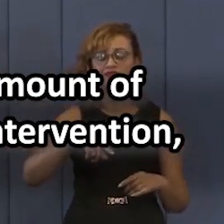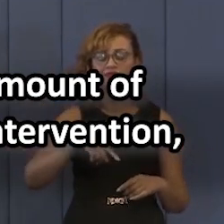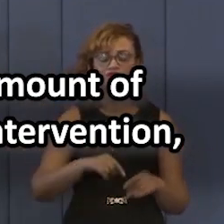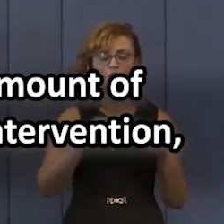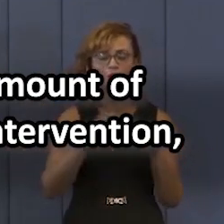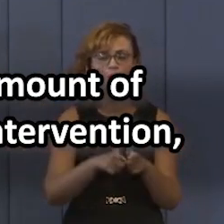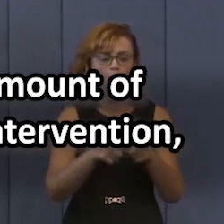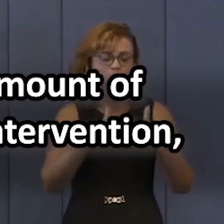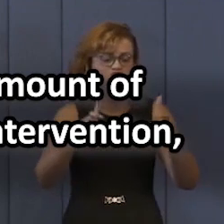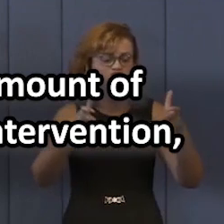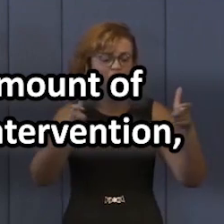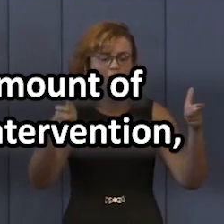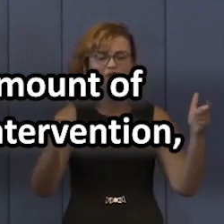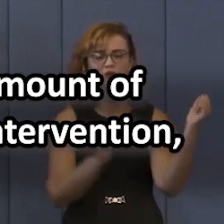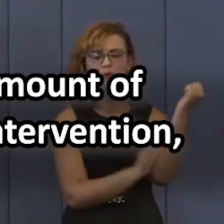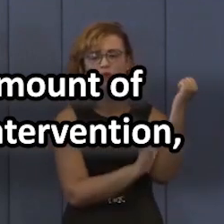um volume